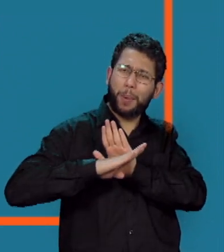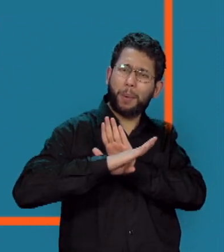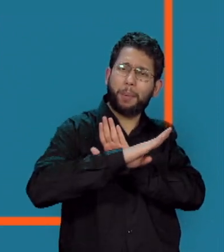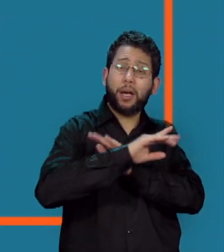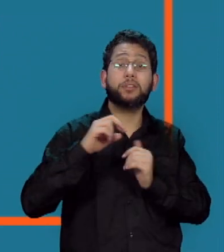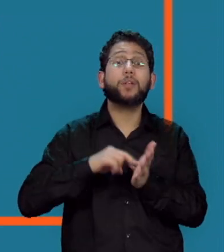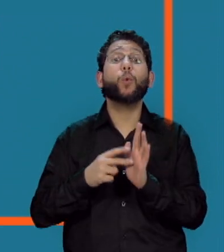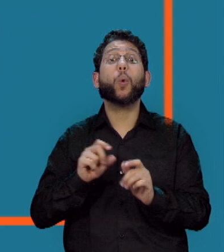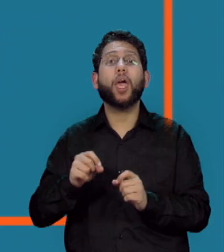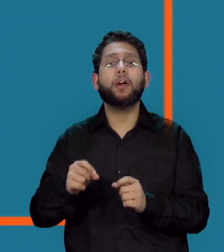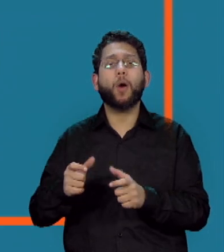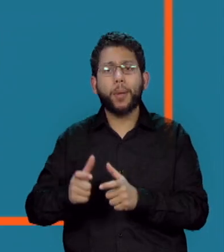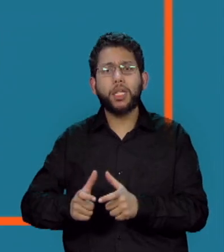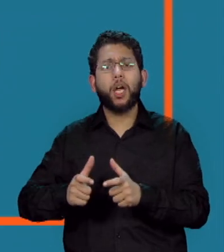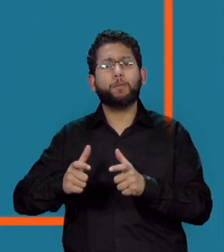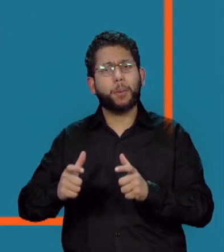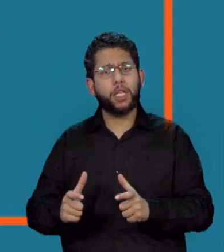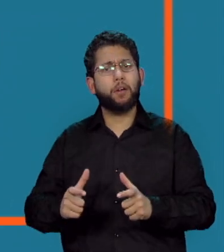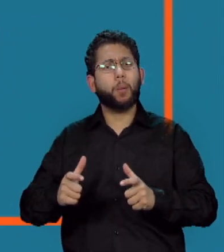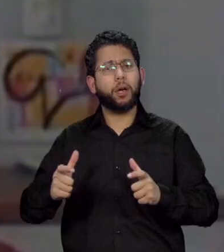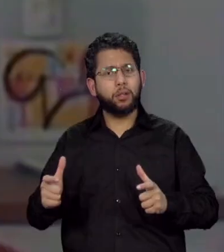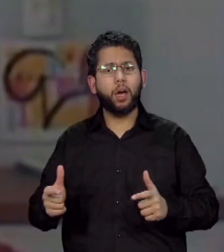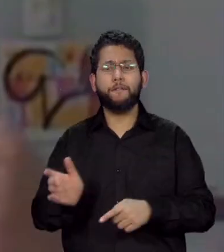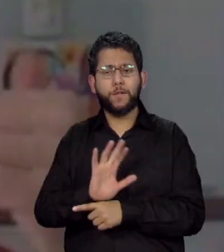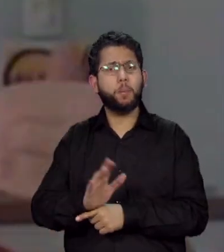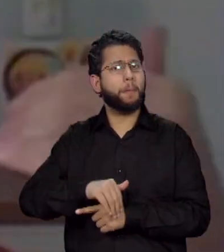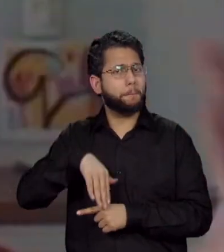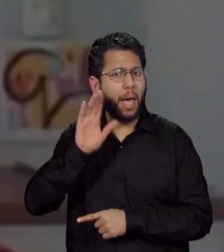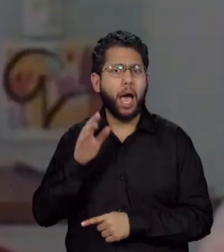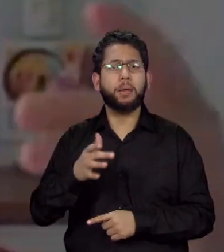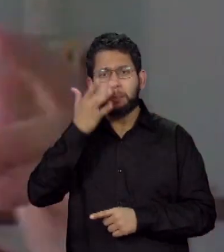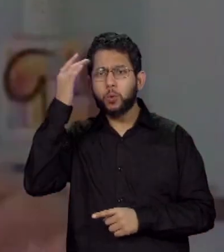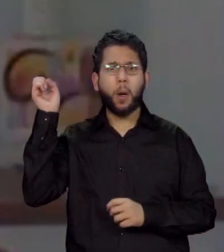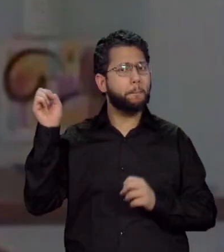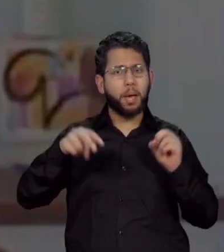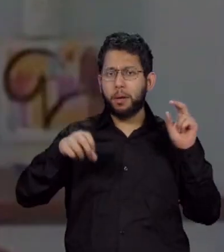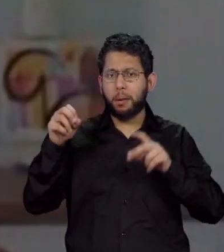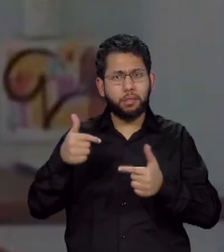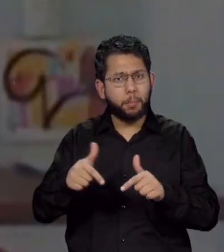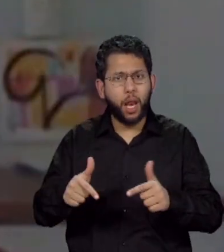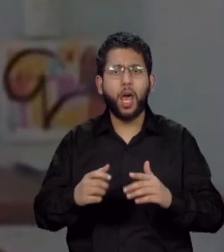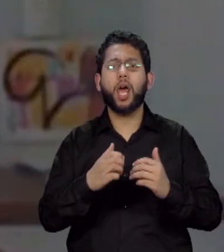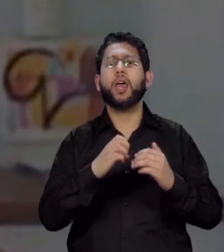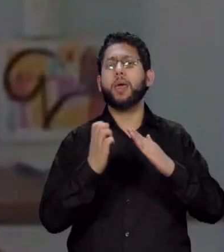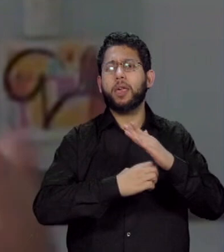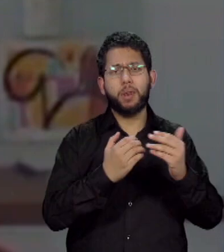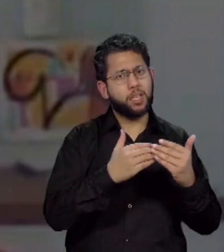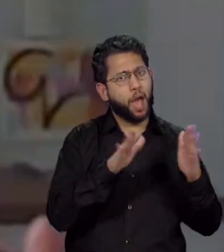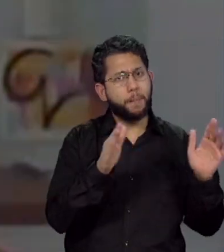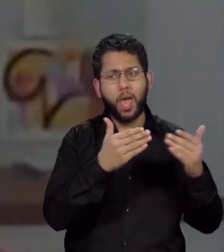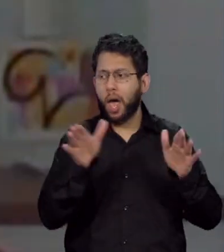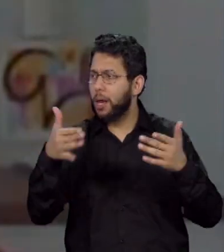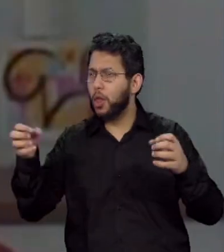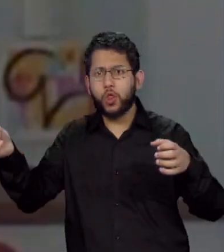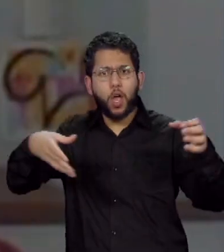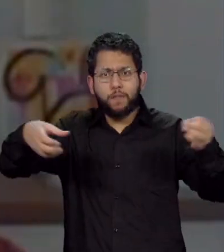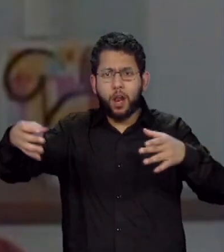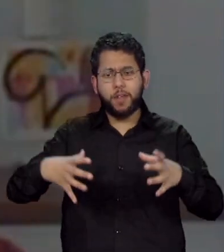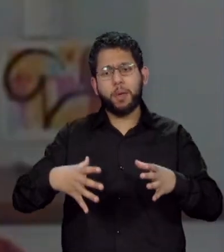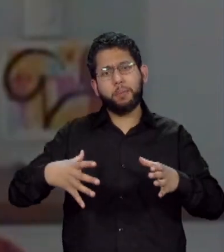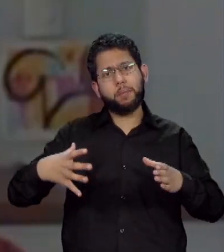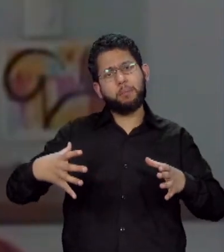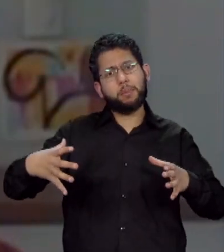sendo produzidas, mais gente sendo empregada. Gráficos total de importações e exportações de produtos por ano Brasil e